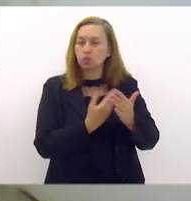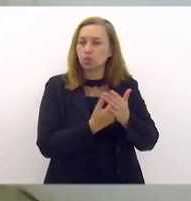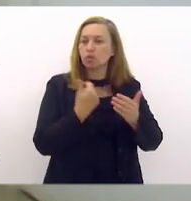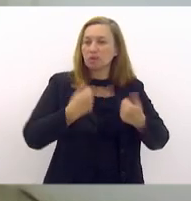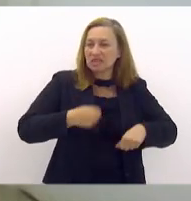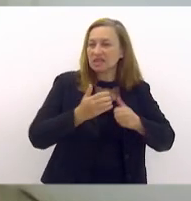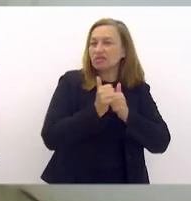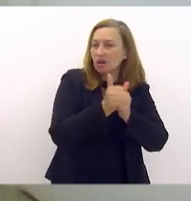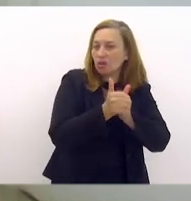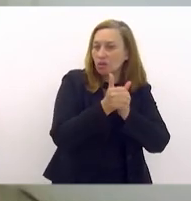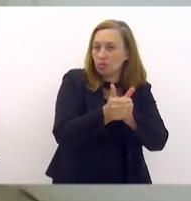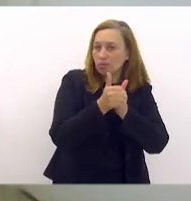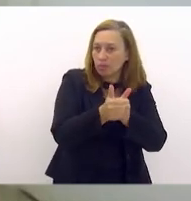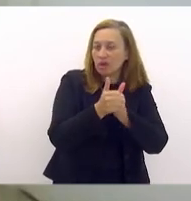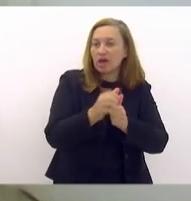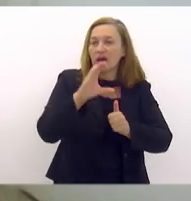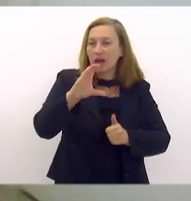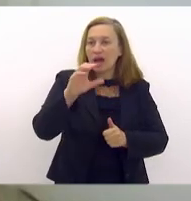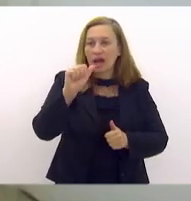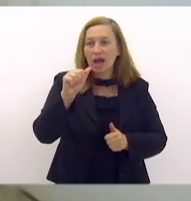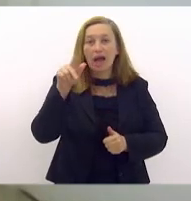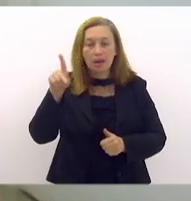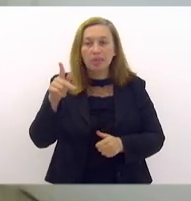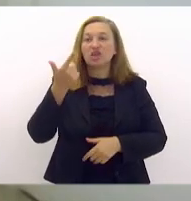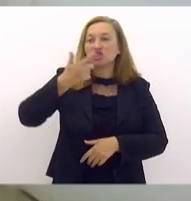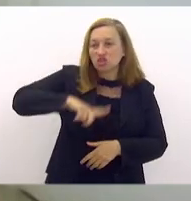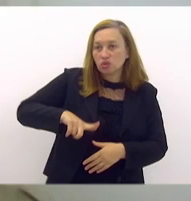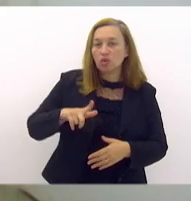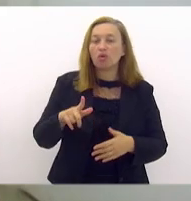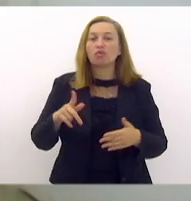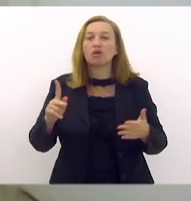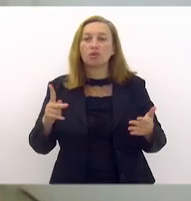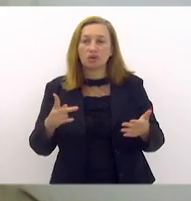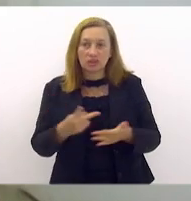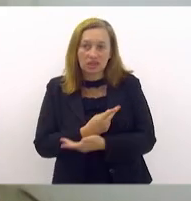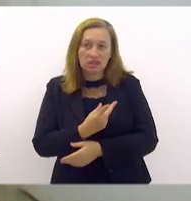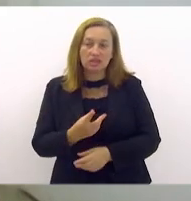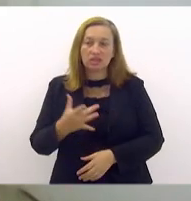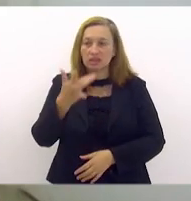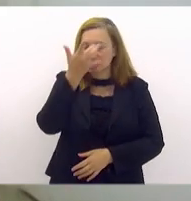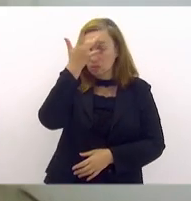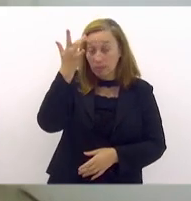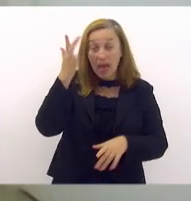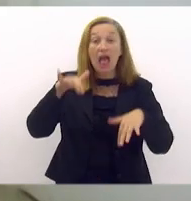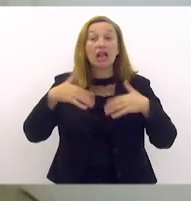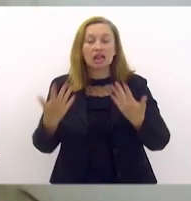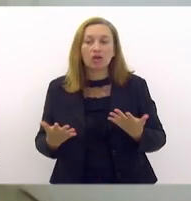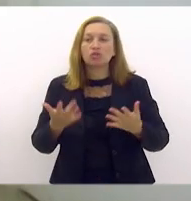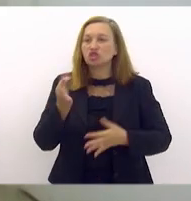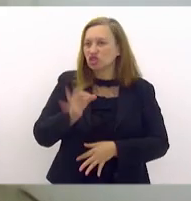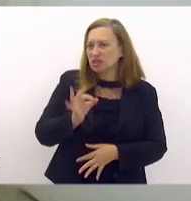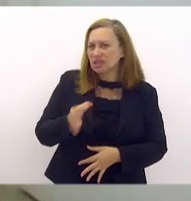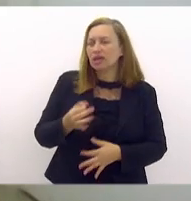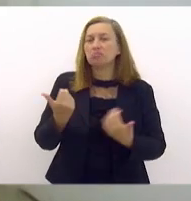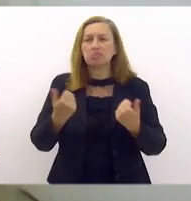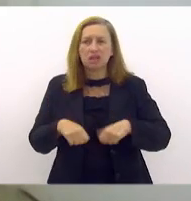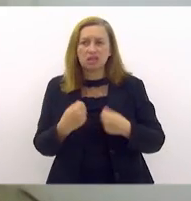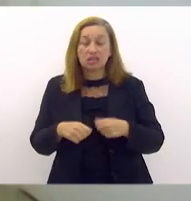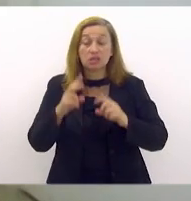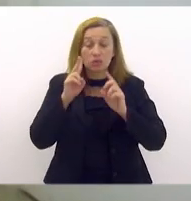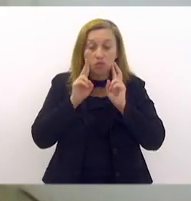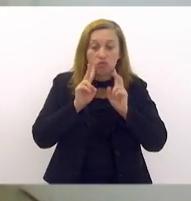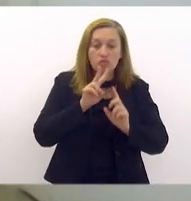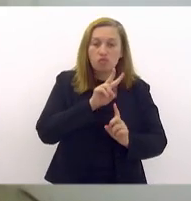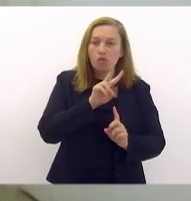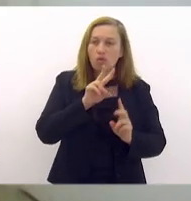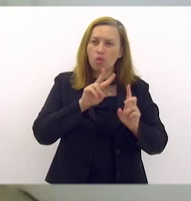acompanhamento pelo CAPES, e de novo isso vem à tona, essa questão da saúde mental. Então, de fato, a gente deve olhar